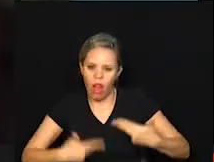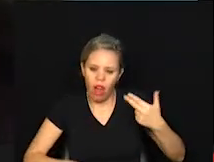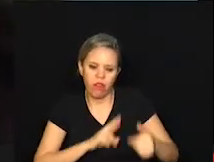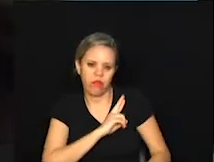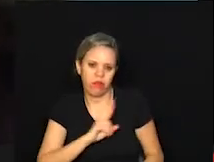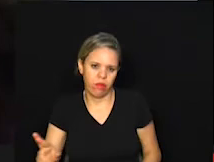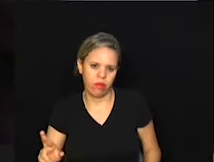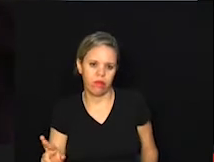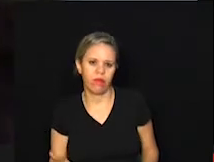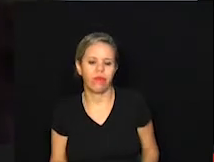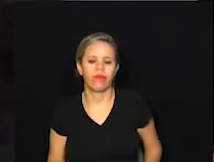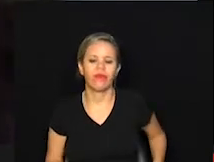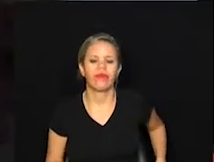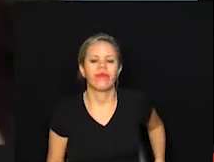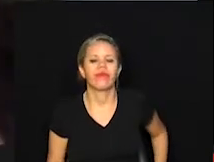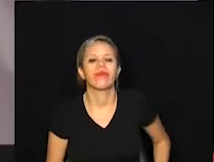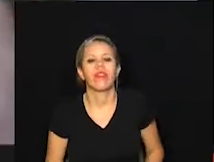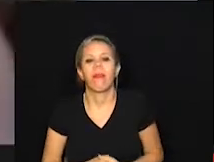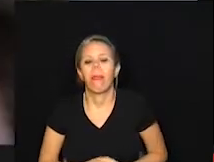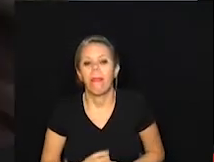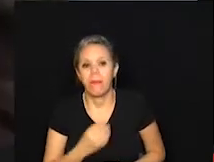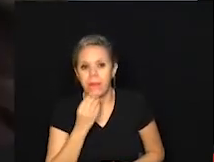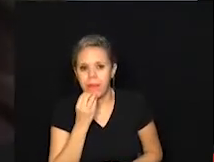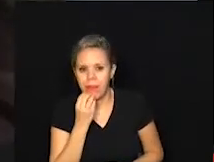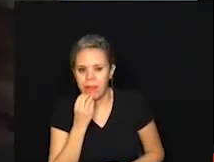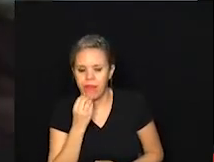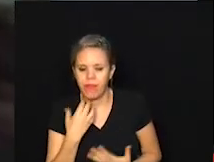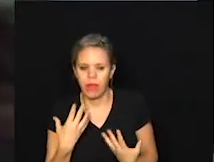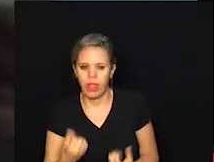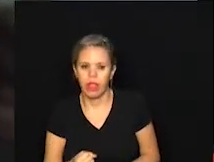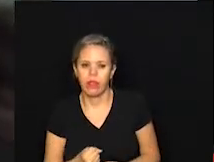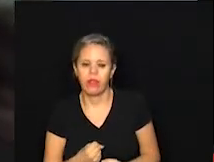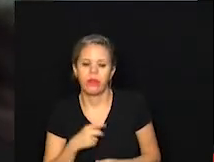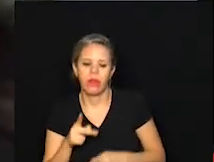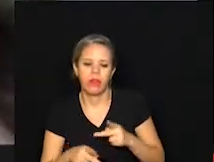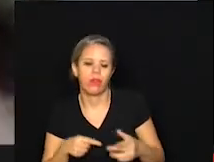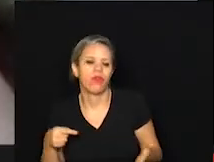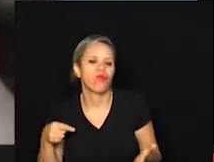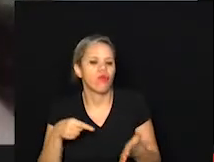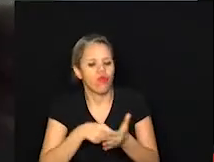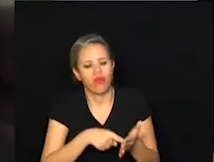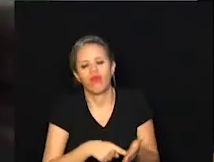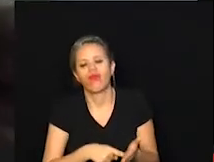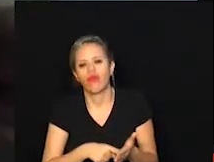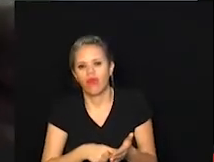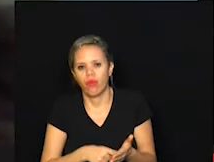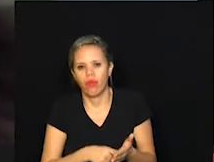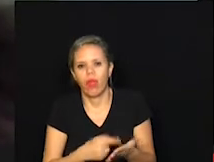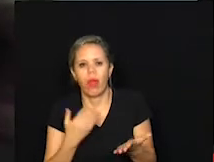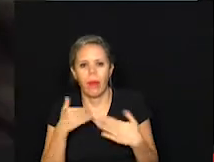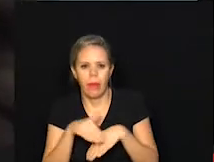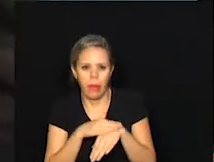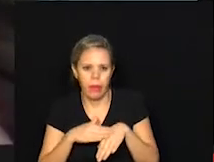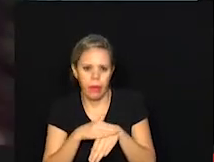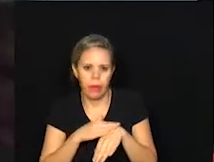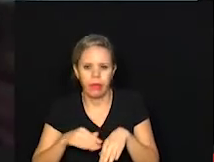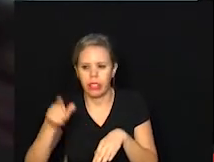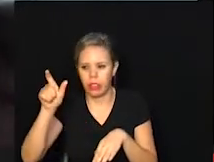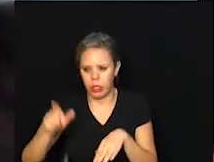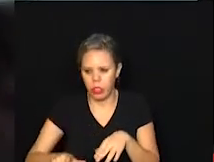religião, enfim, ele acolhe essas denúncias, conversa tanto com aquele